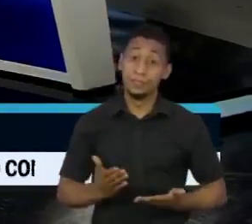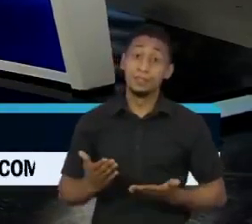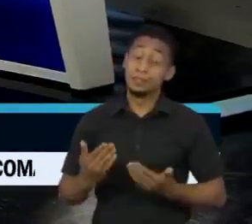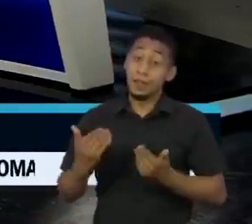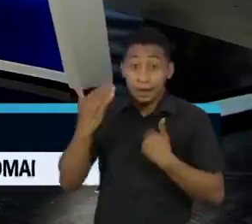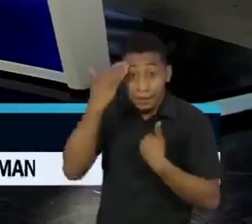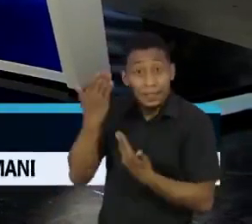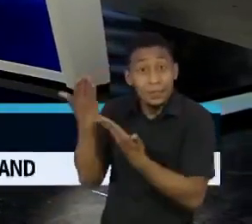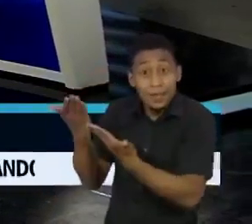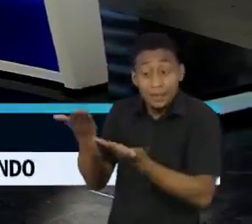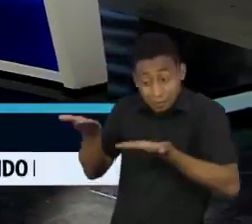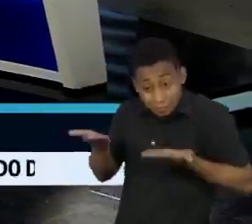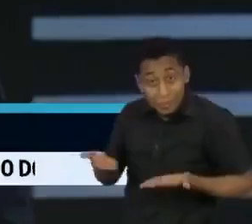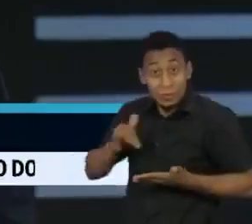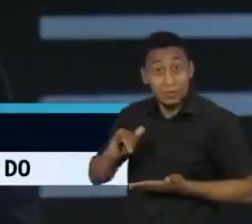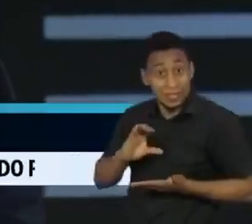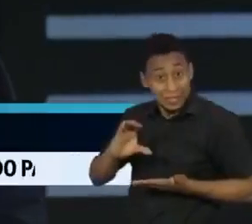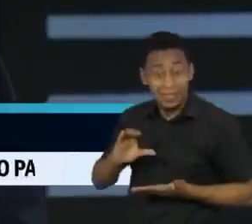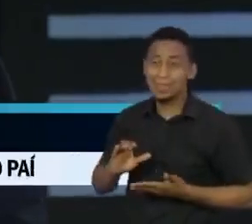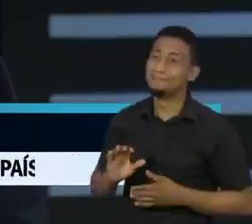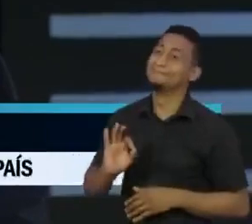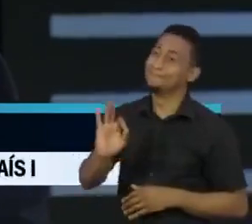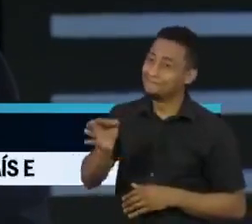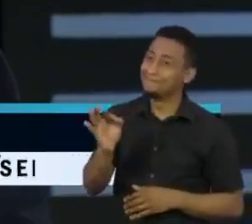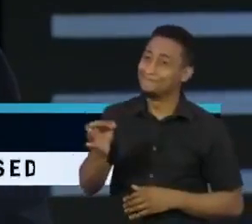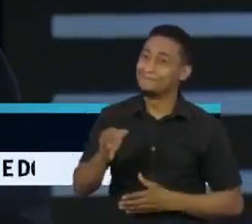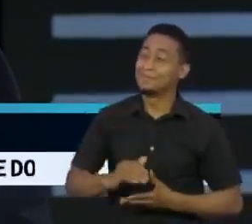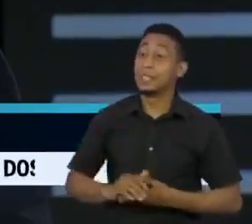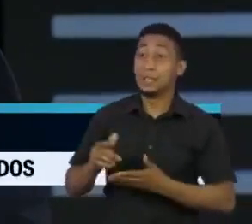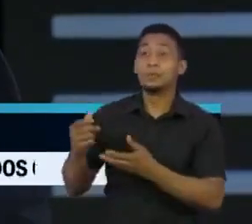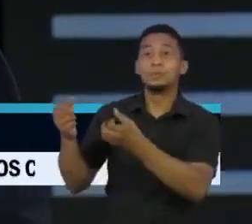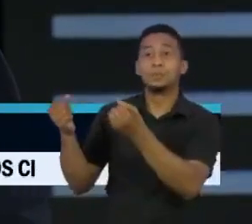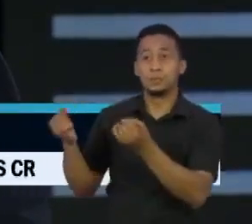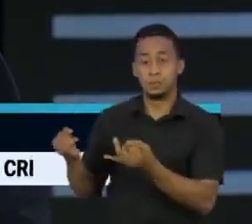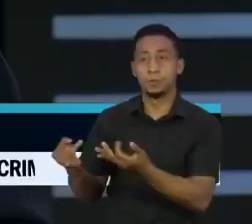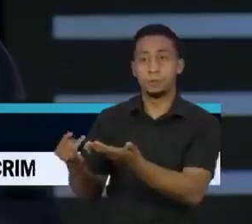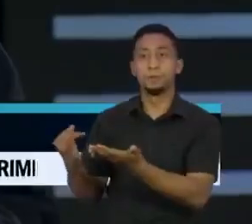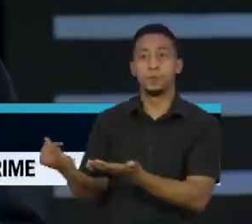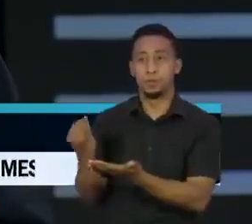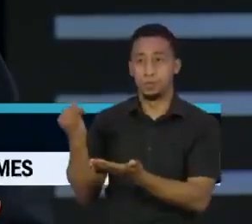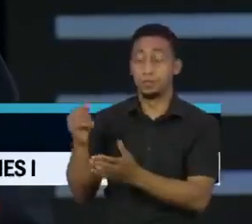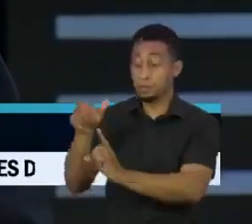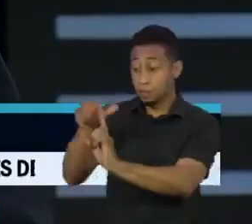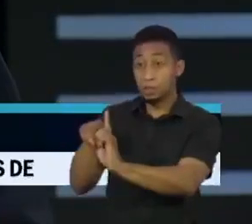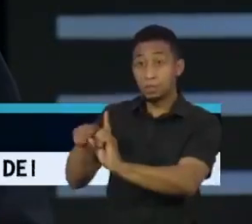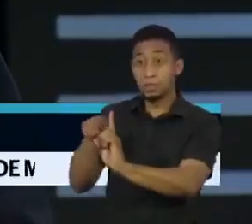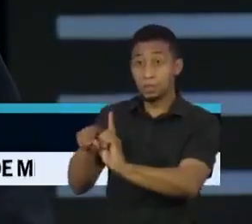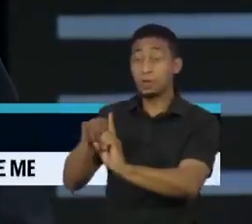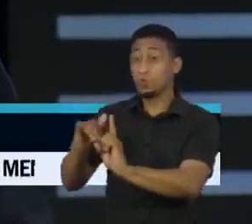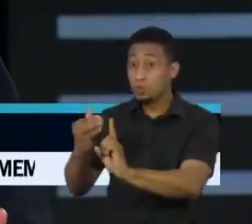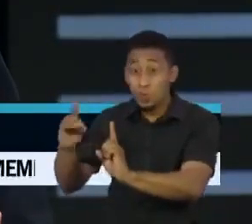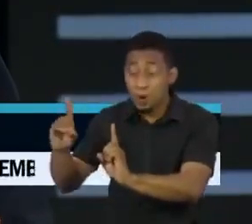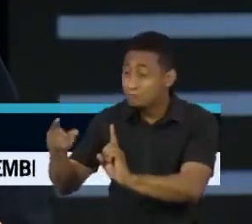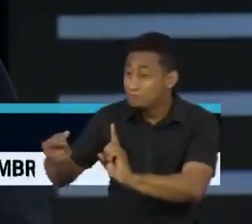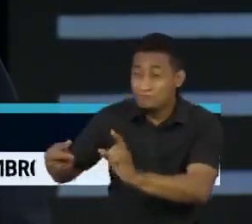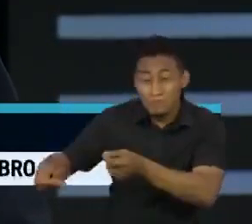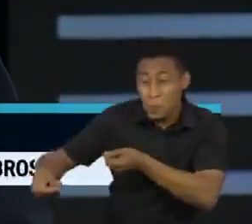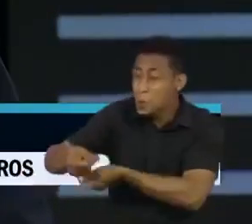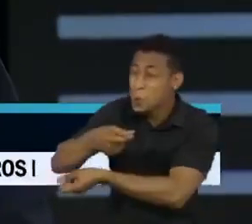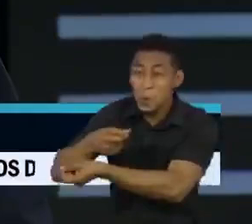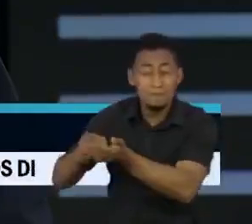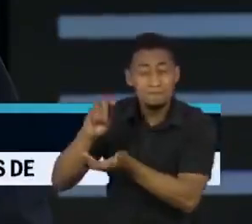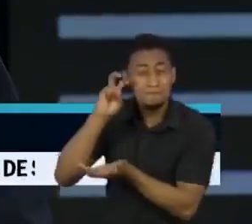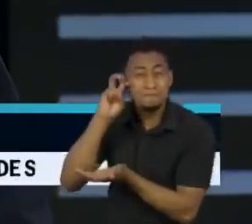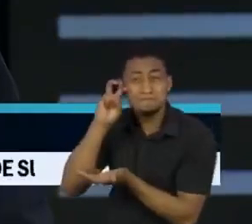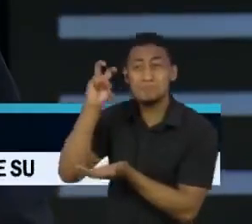nós estamos aqui. É, pois é. E acho que o João comentou uma questão fundamental. Ele é um economista com conhecimento amplo, que acho que o que mais